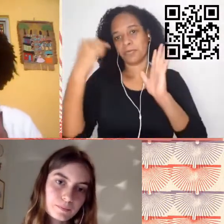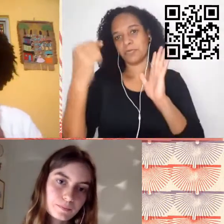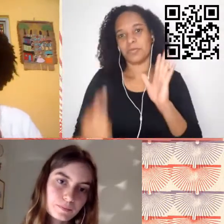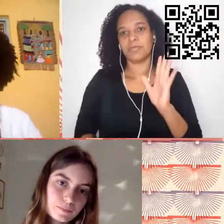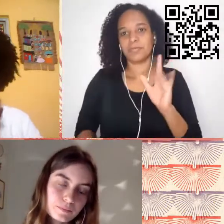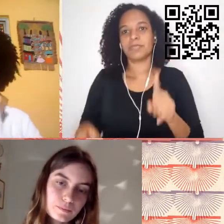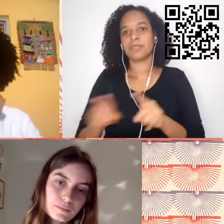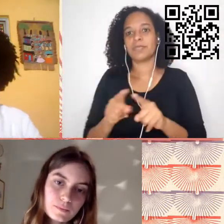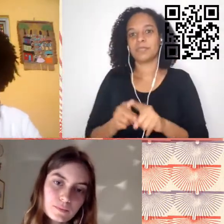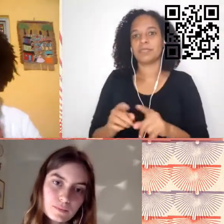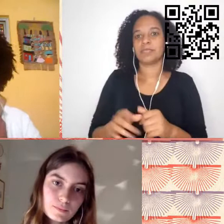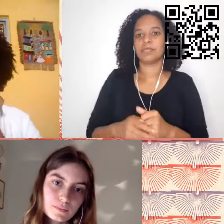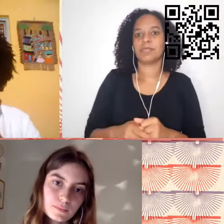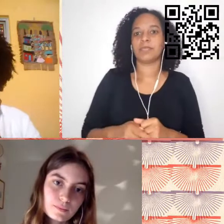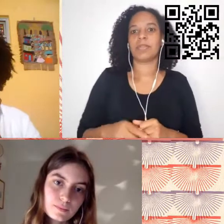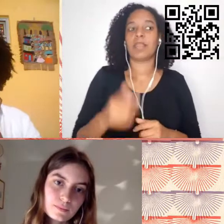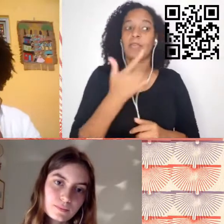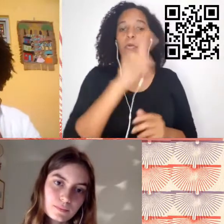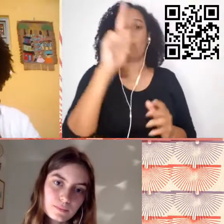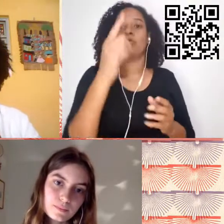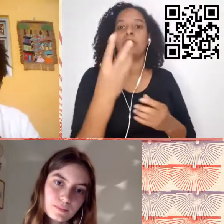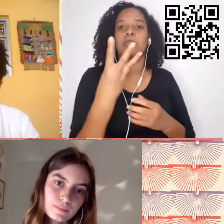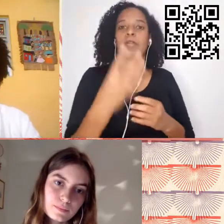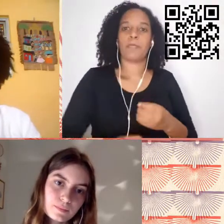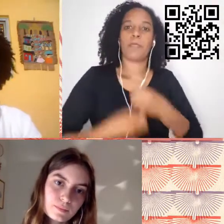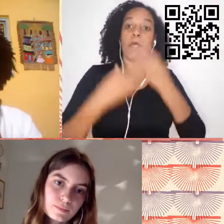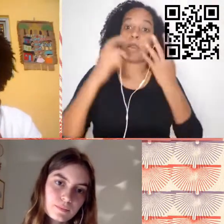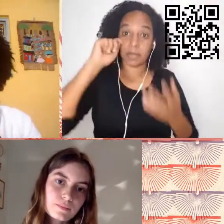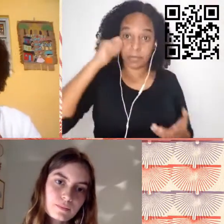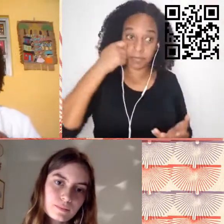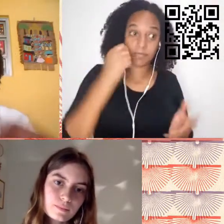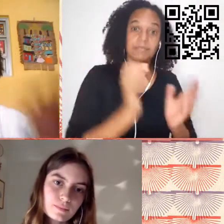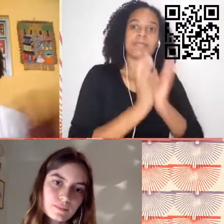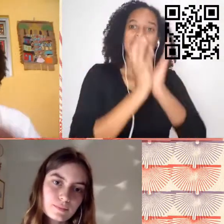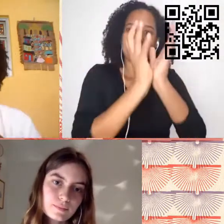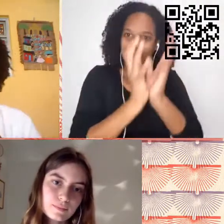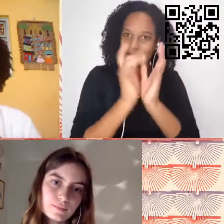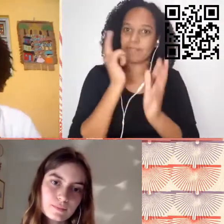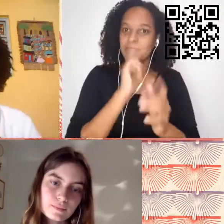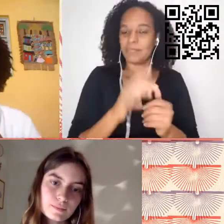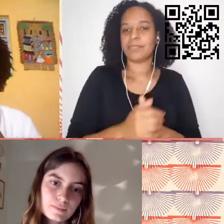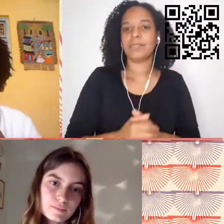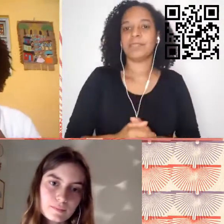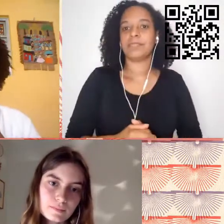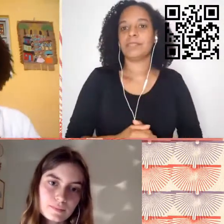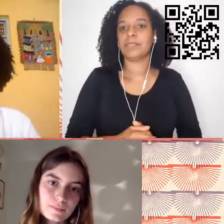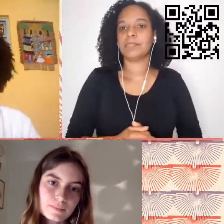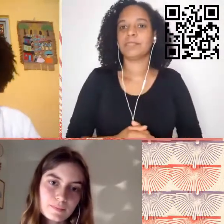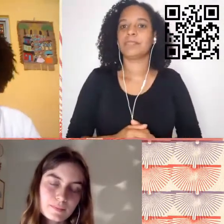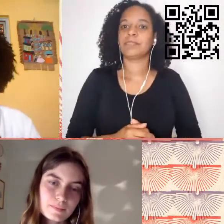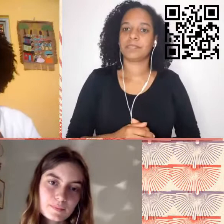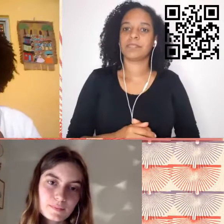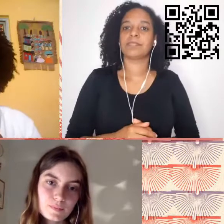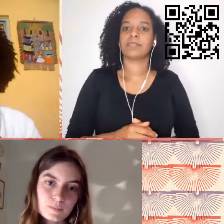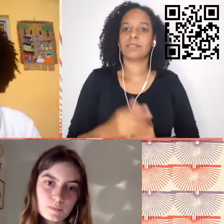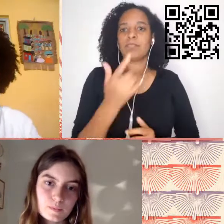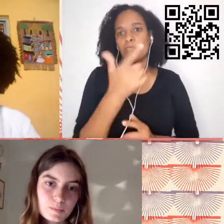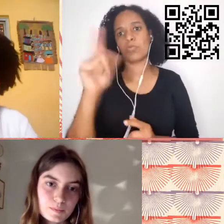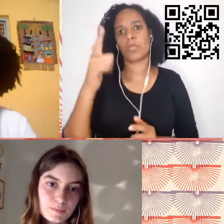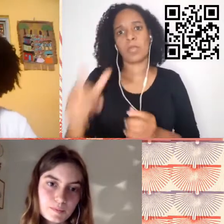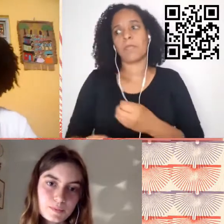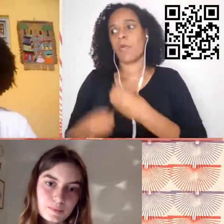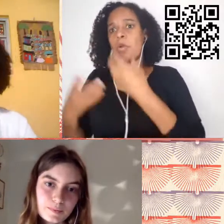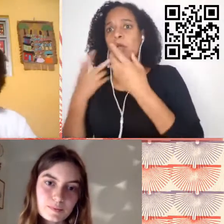tiveram 3 poetas e escritoras premiadas, né? Enfim. E também outras poetas que